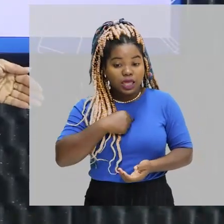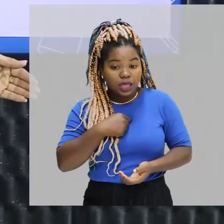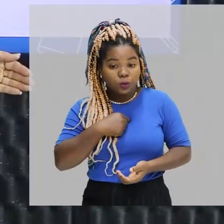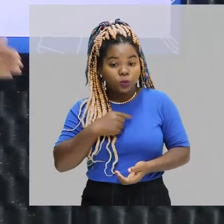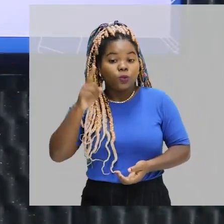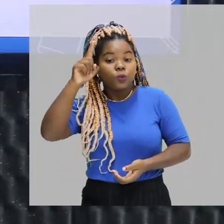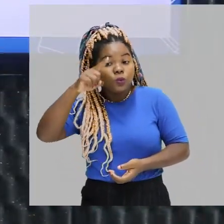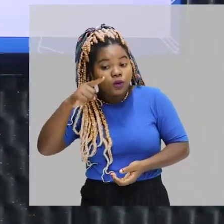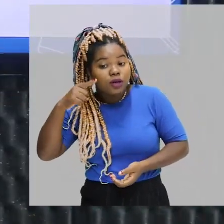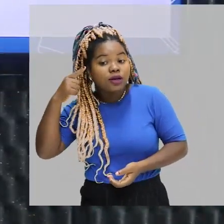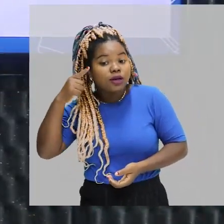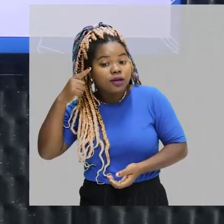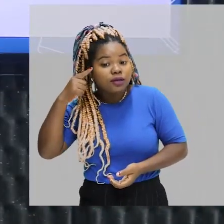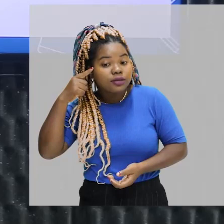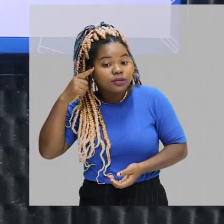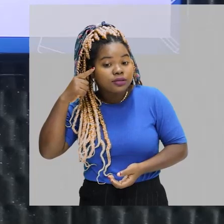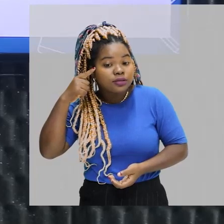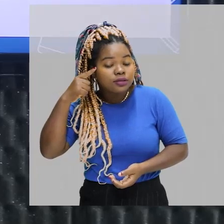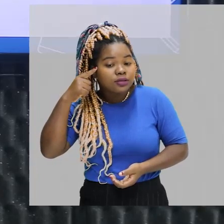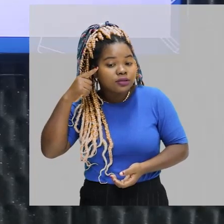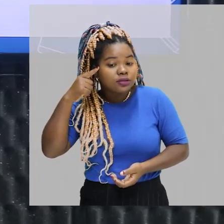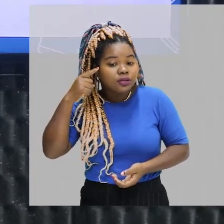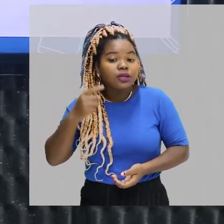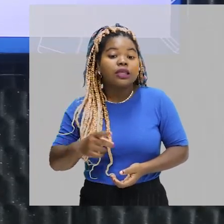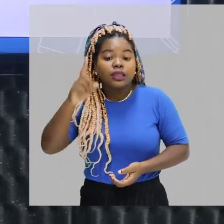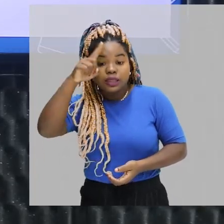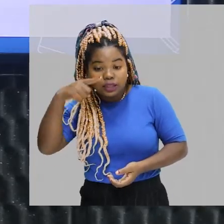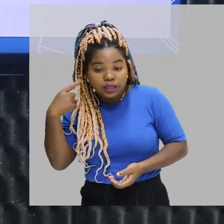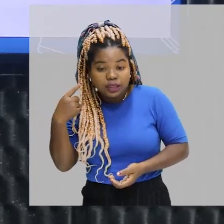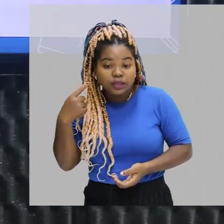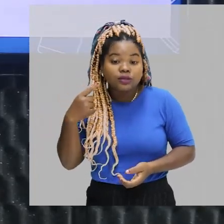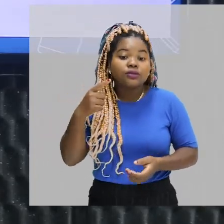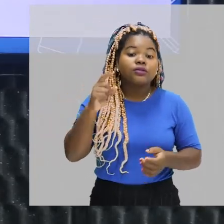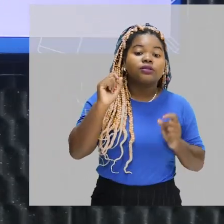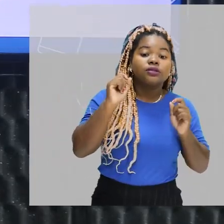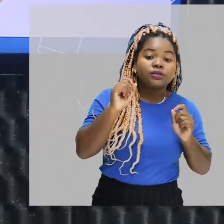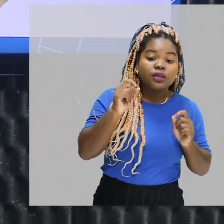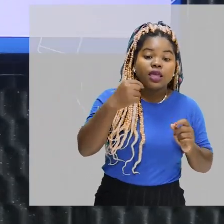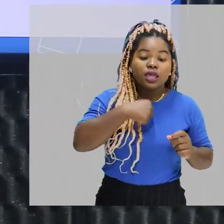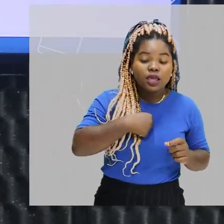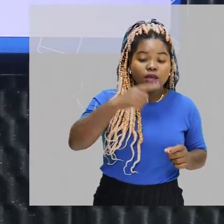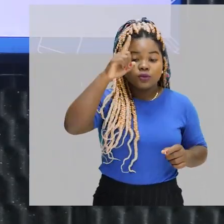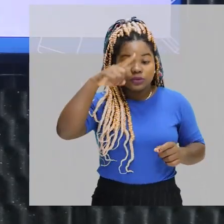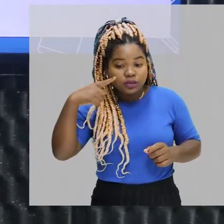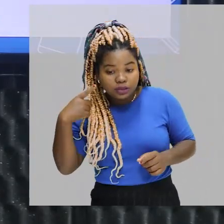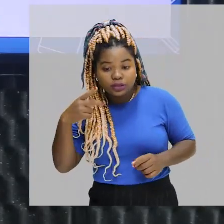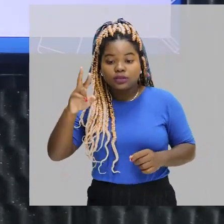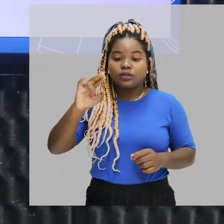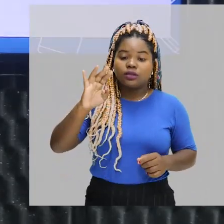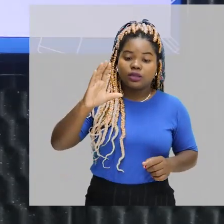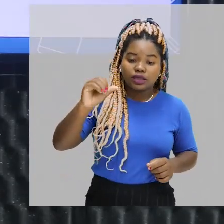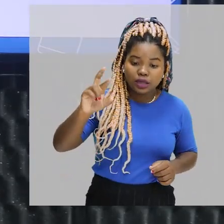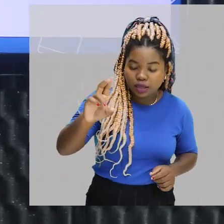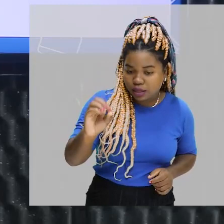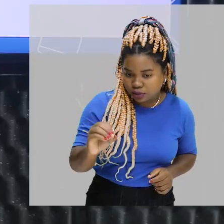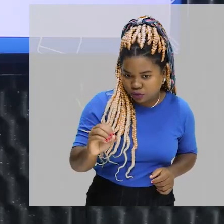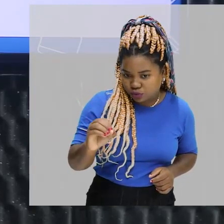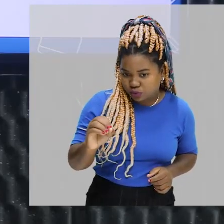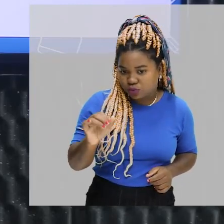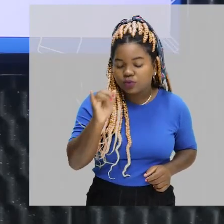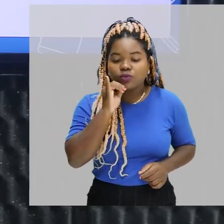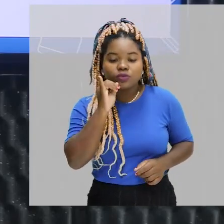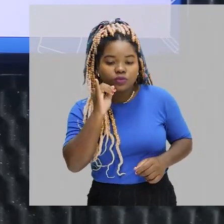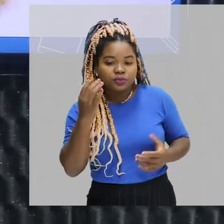Deusa. Eu, Deusa e Ricardo. Exemplo.